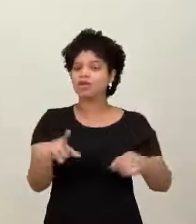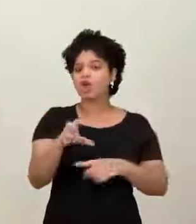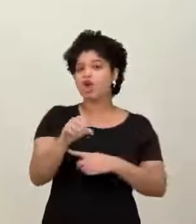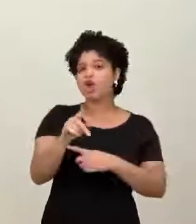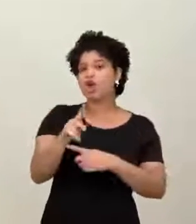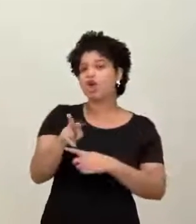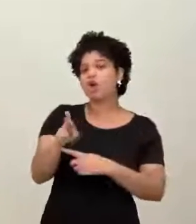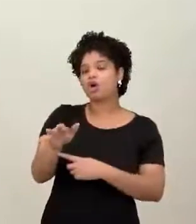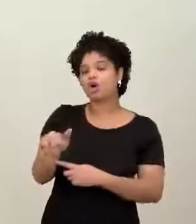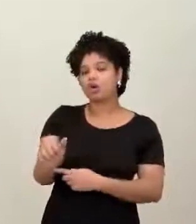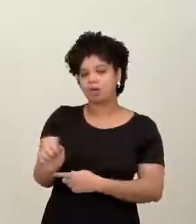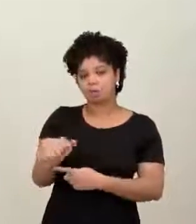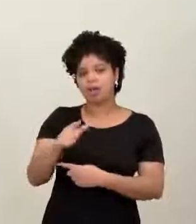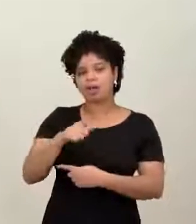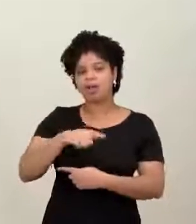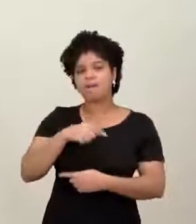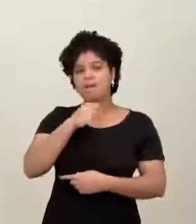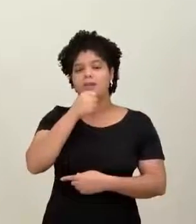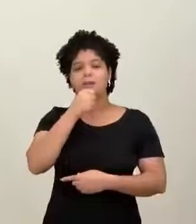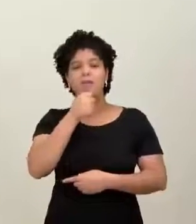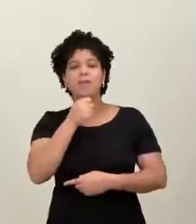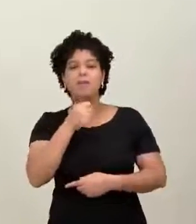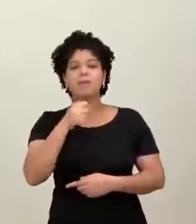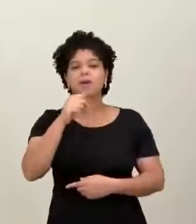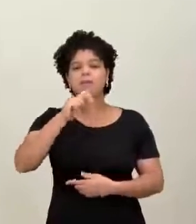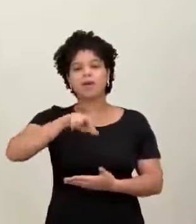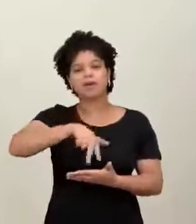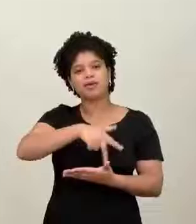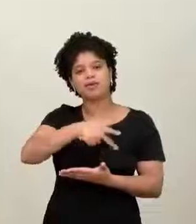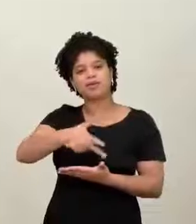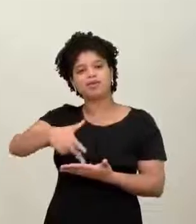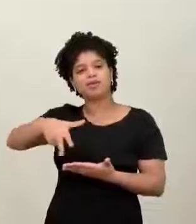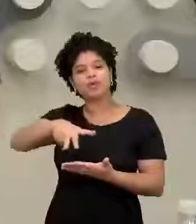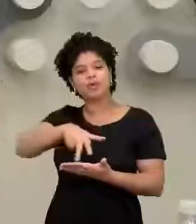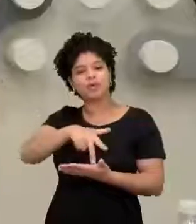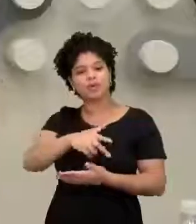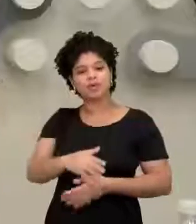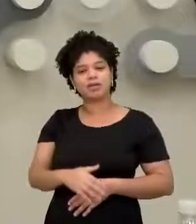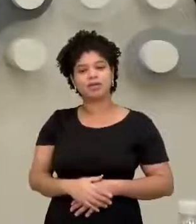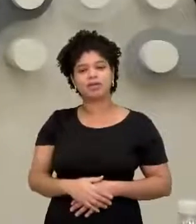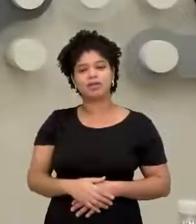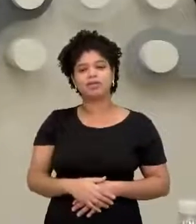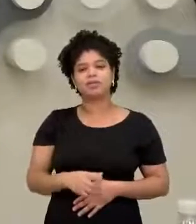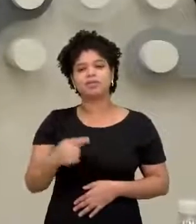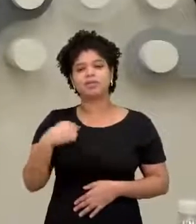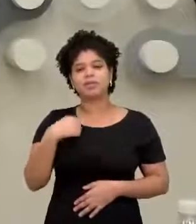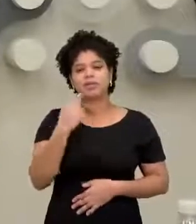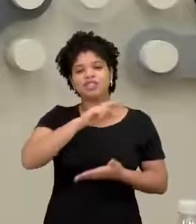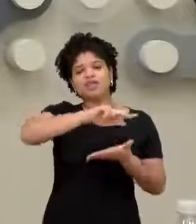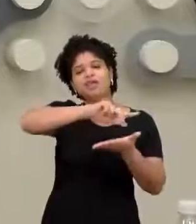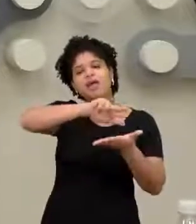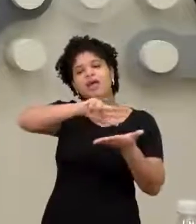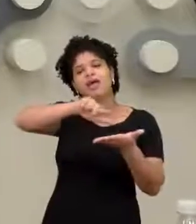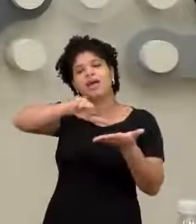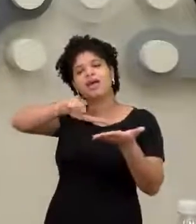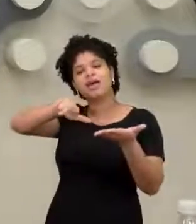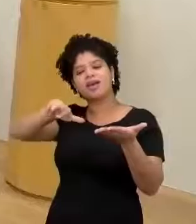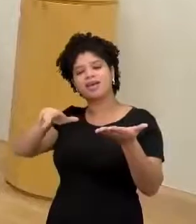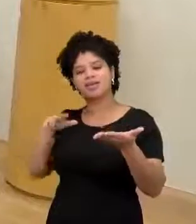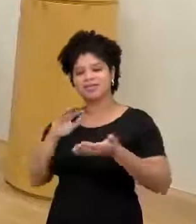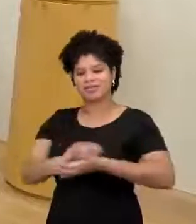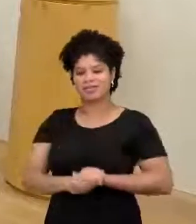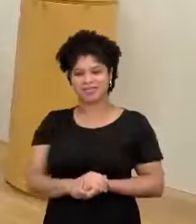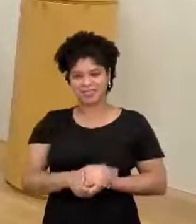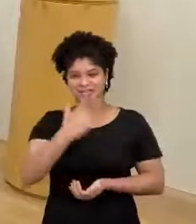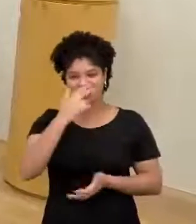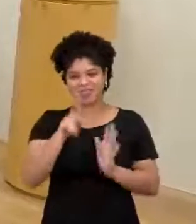drama cantado, os musicais de contos de fada. Deixa eu finalizar. Entre outros. Então é